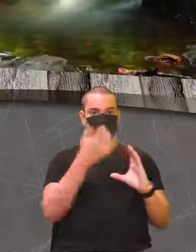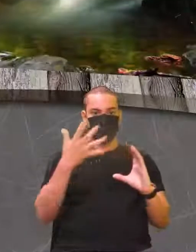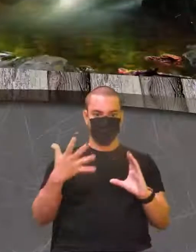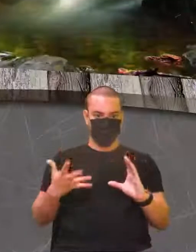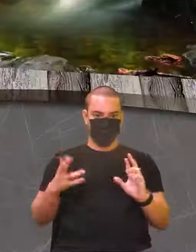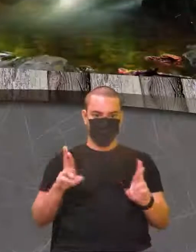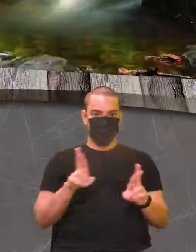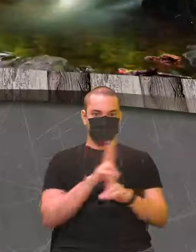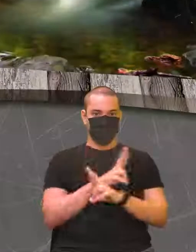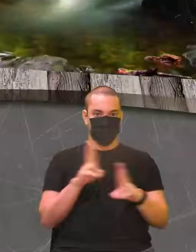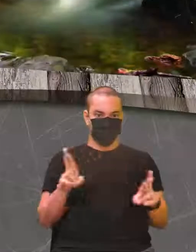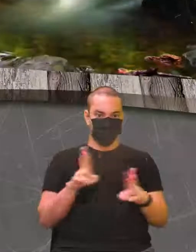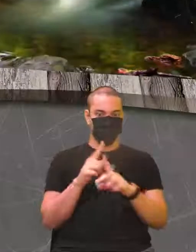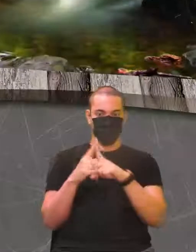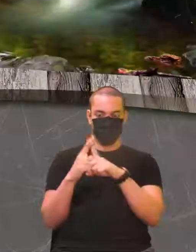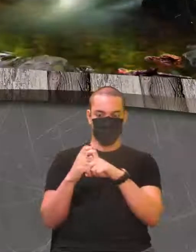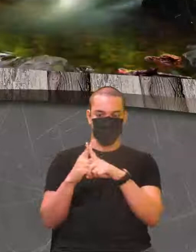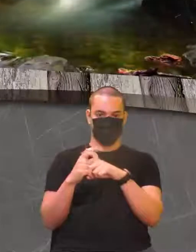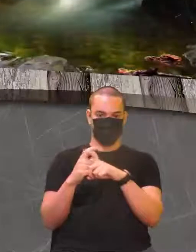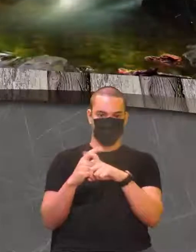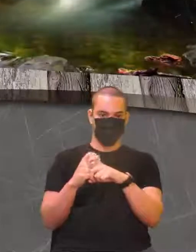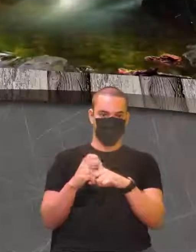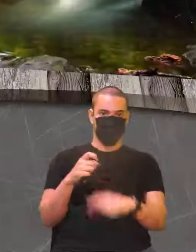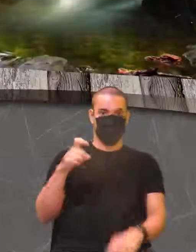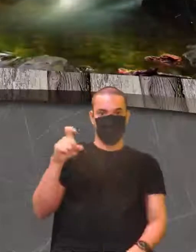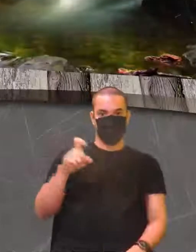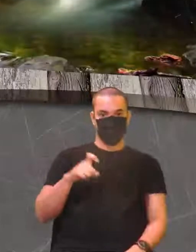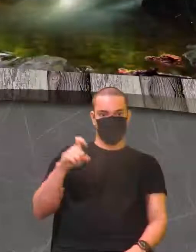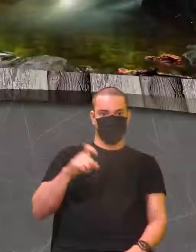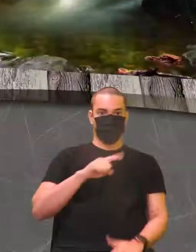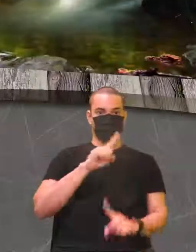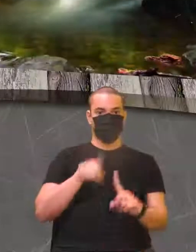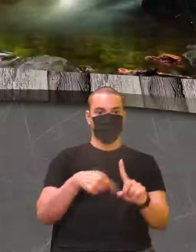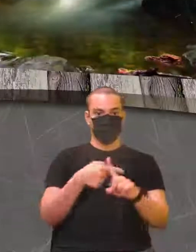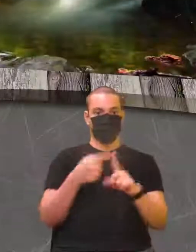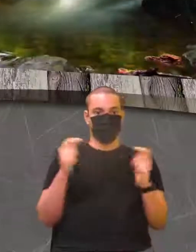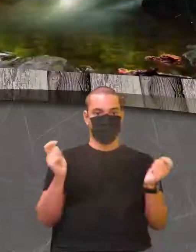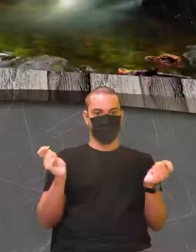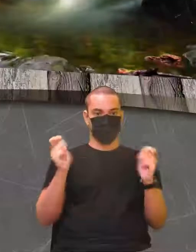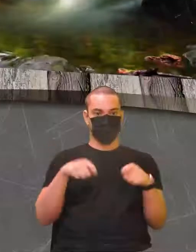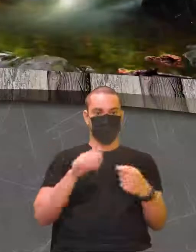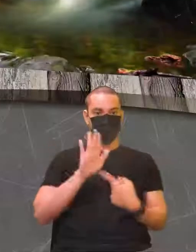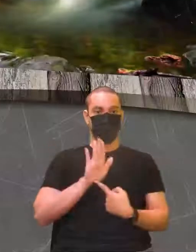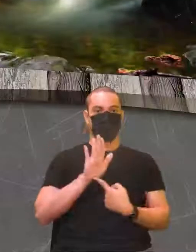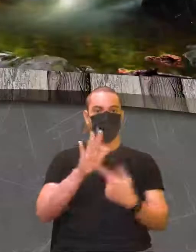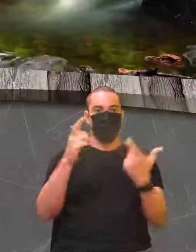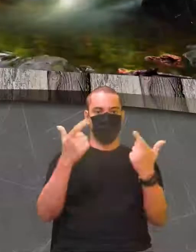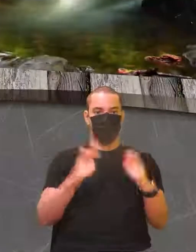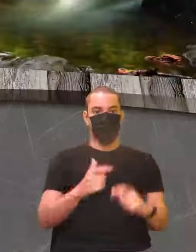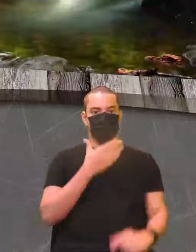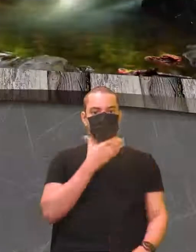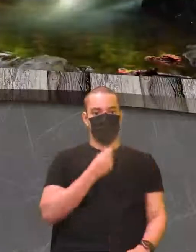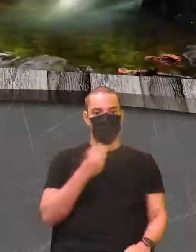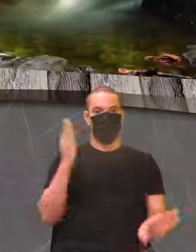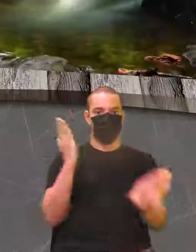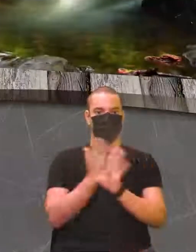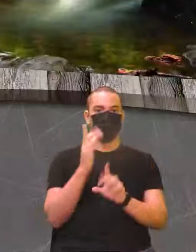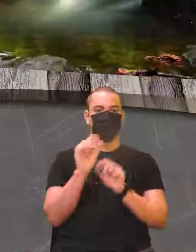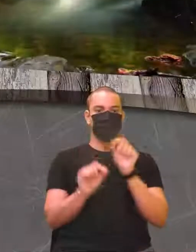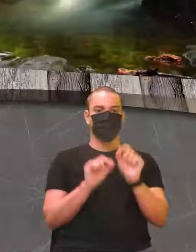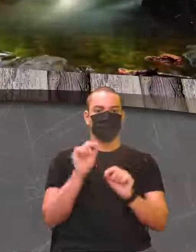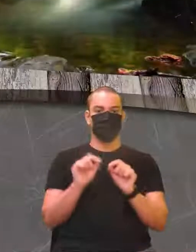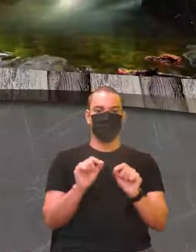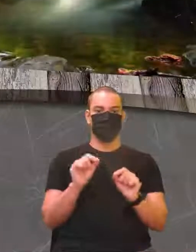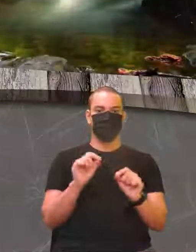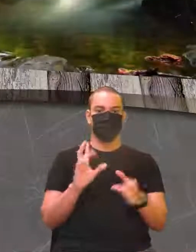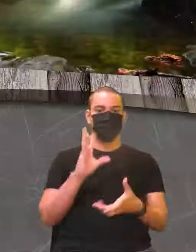características relacionadas ao cromossomo X, que é o cromossomo feminino, mas que podem aparecer lá no homem, justamente por aquela região